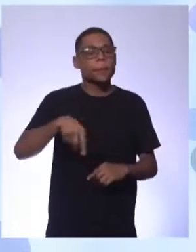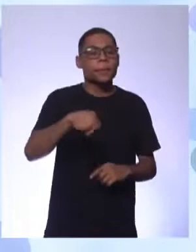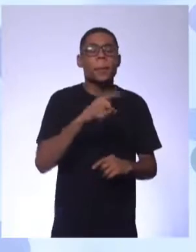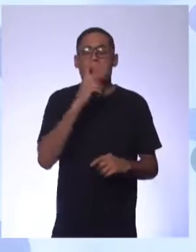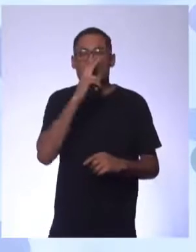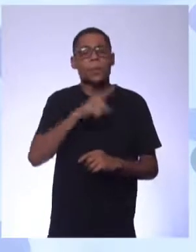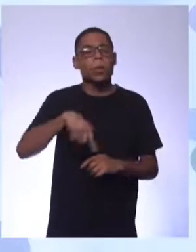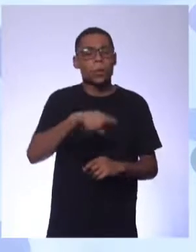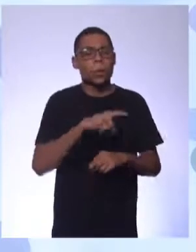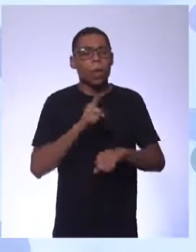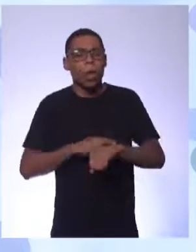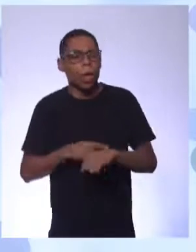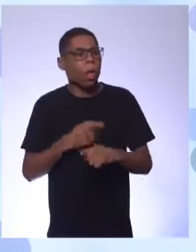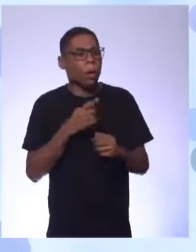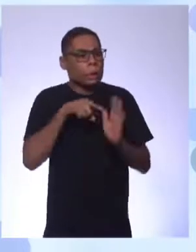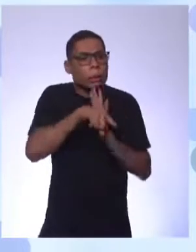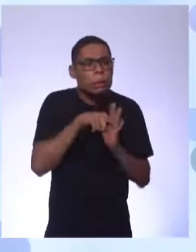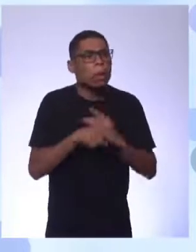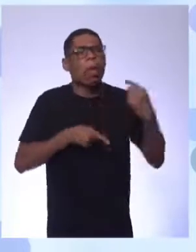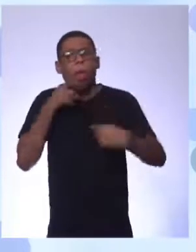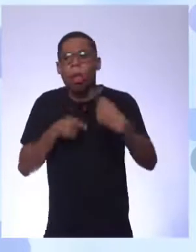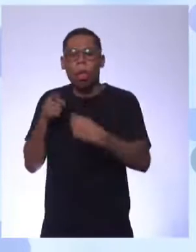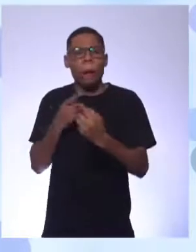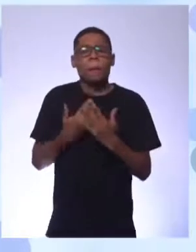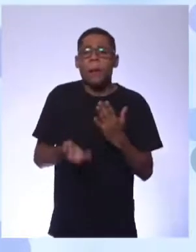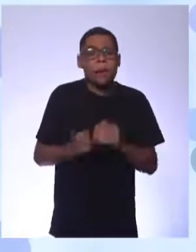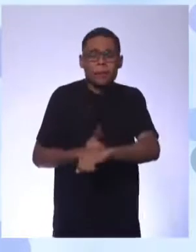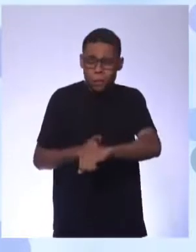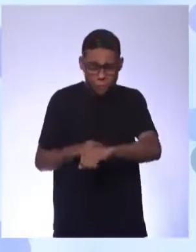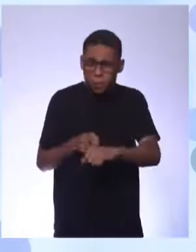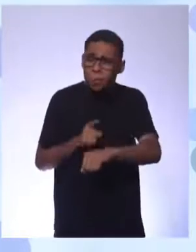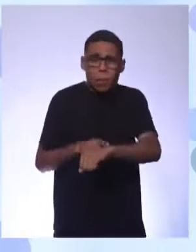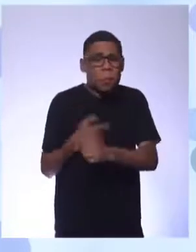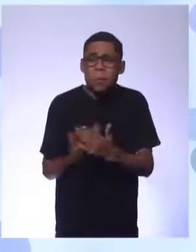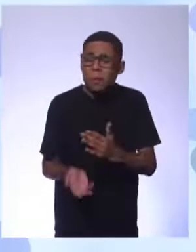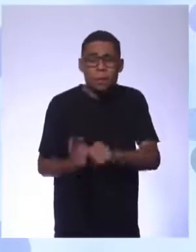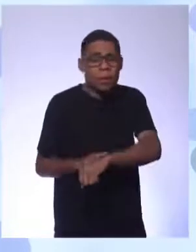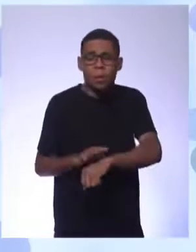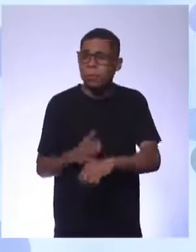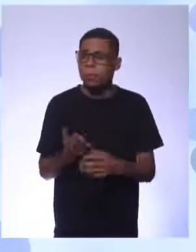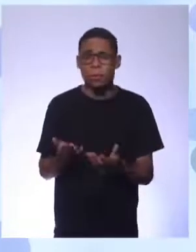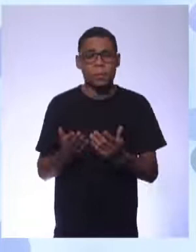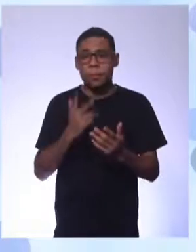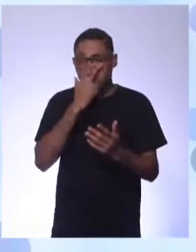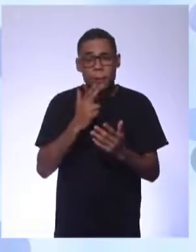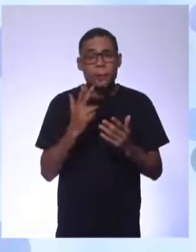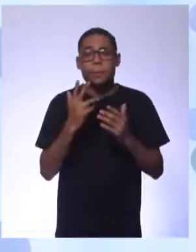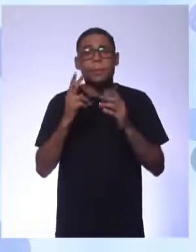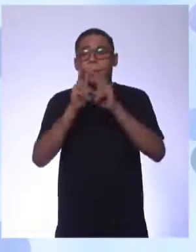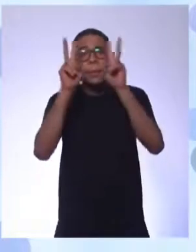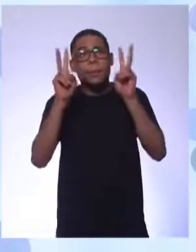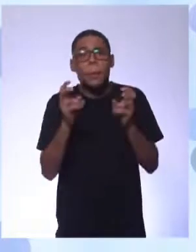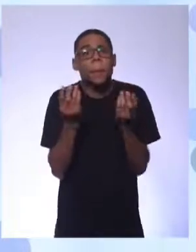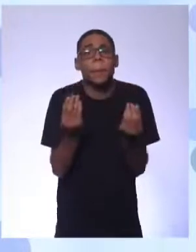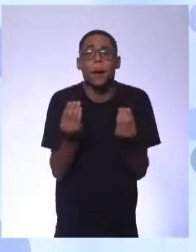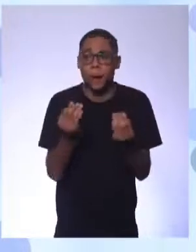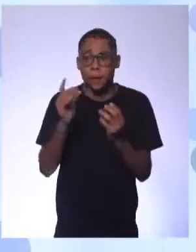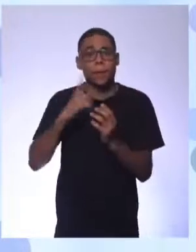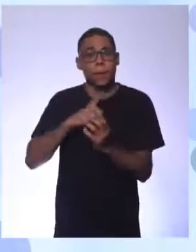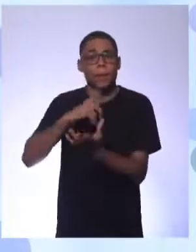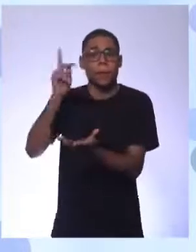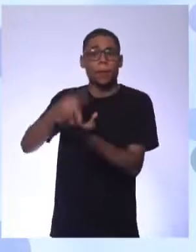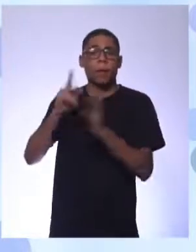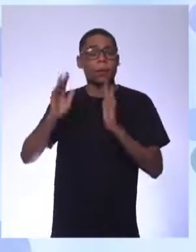menos a gente perde tempo debatendo temas irrelevantes no contexto de que não são passíveis de